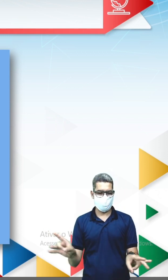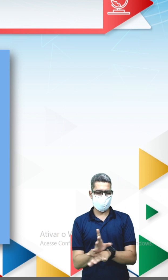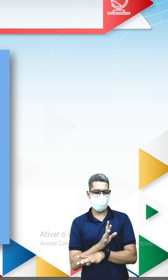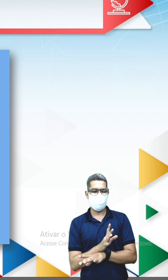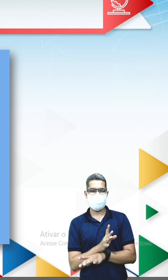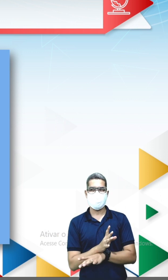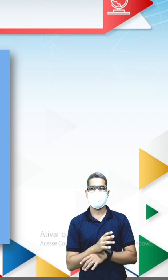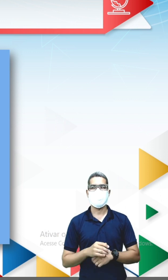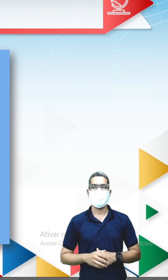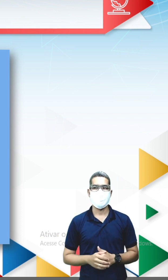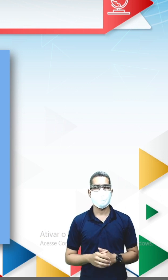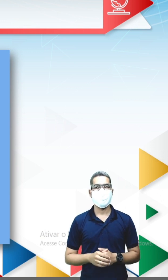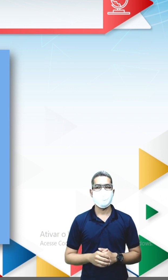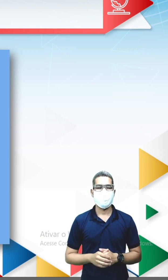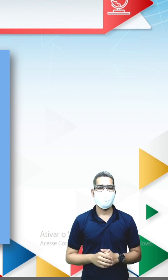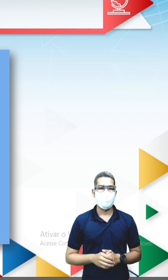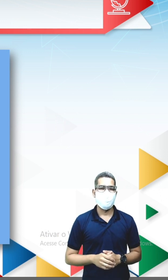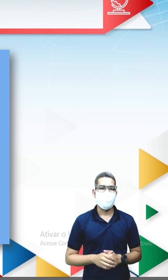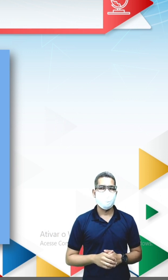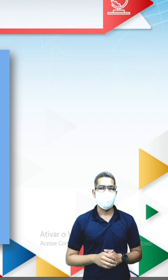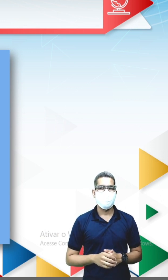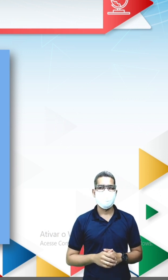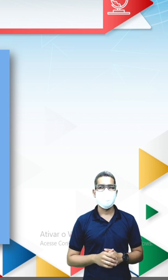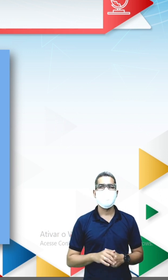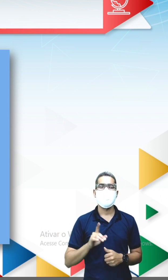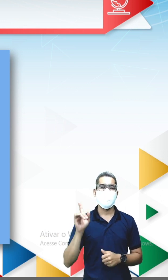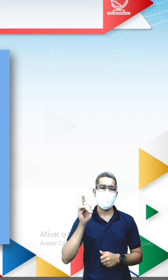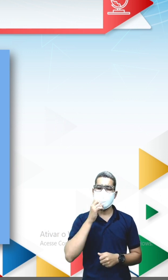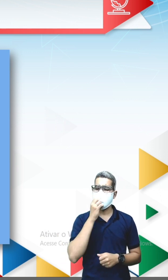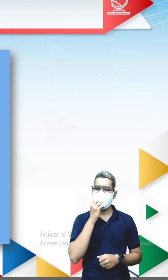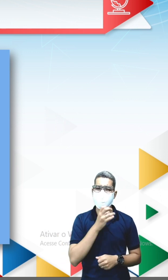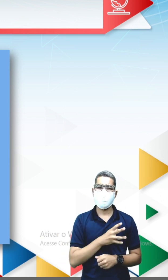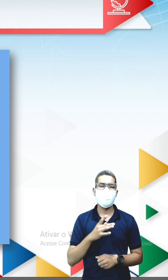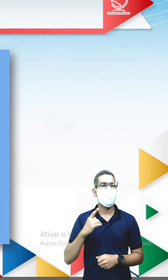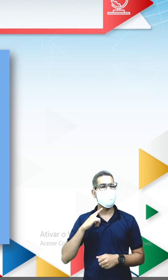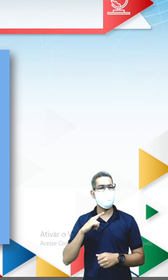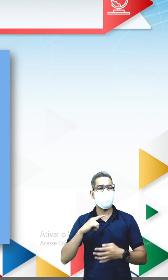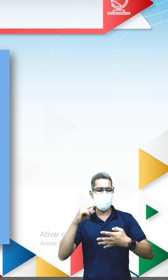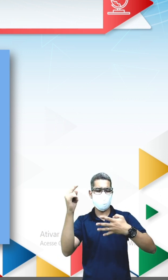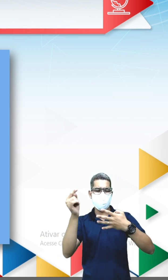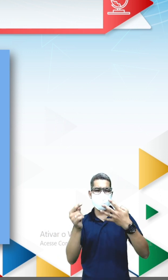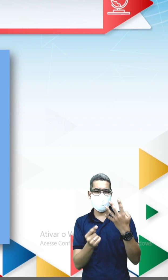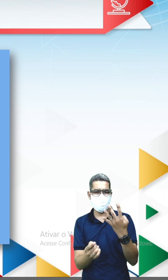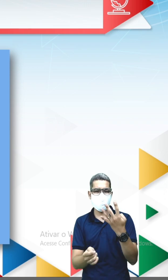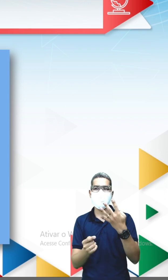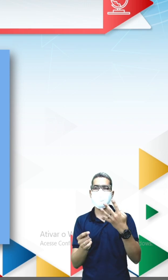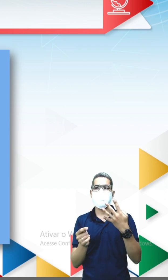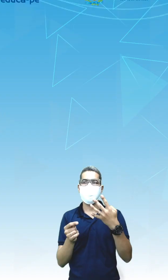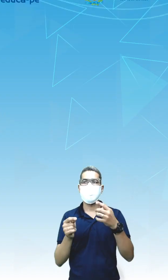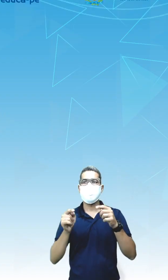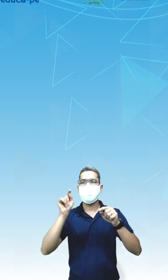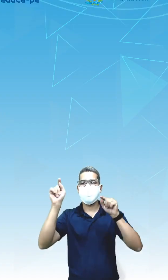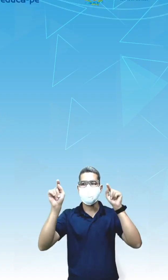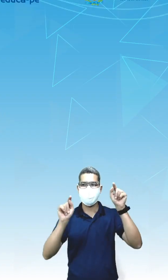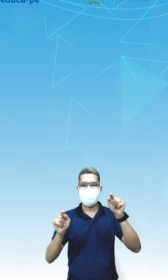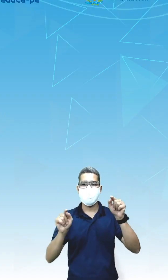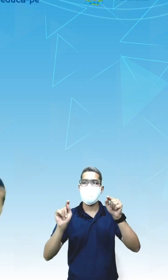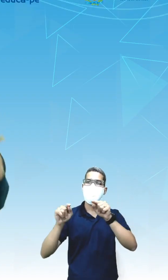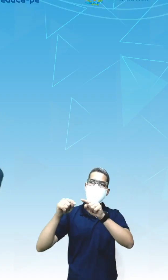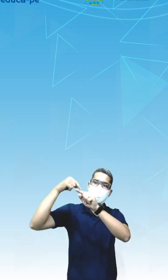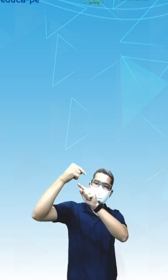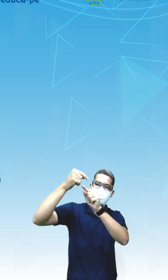ventos completa, tá certo? Ela é bem feita, os 4 pontos colaterais, subcolaterais e outros